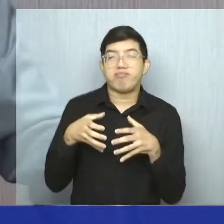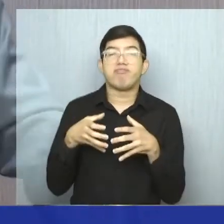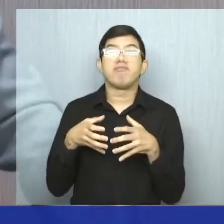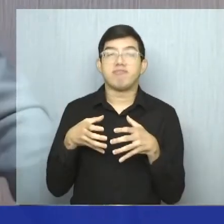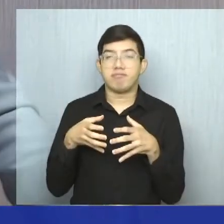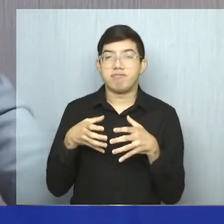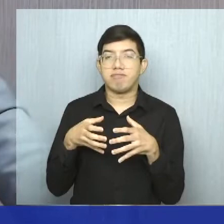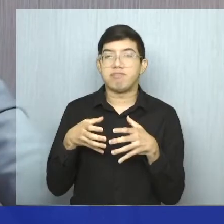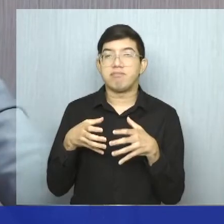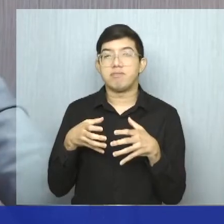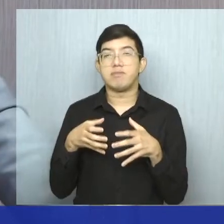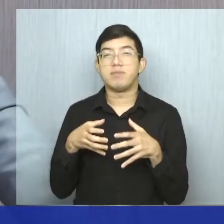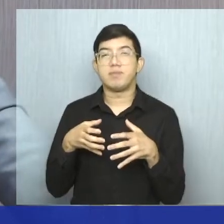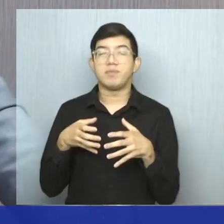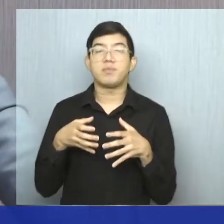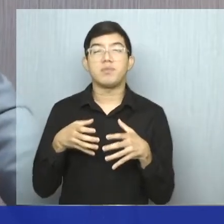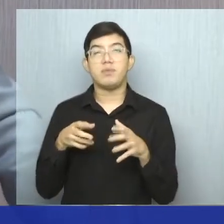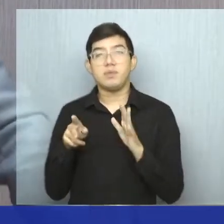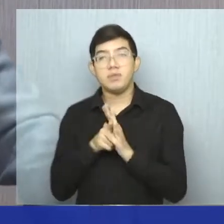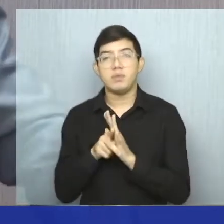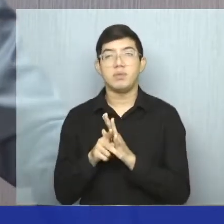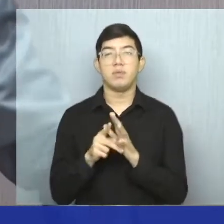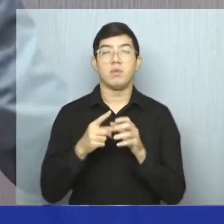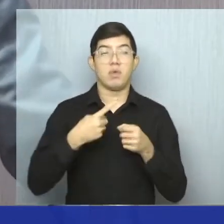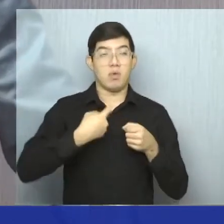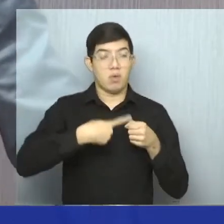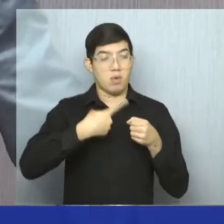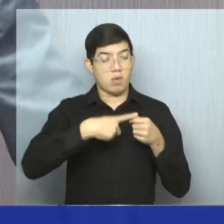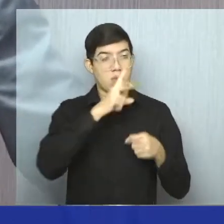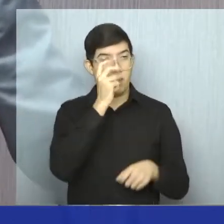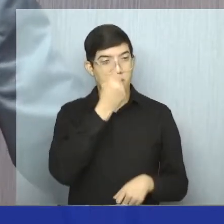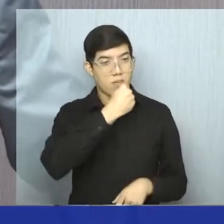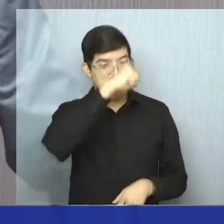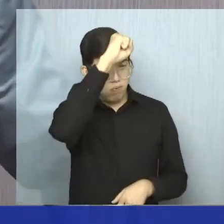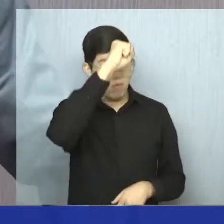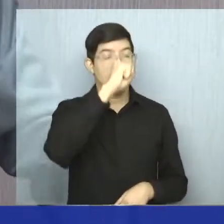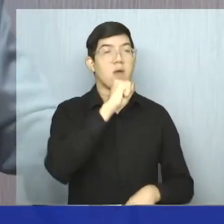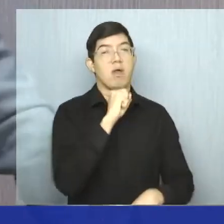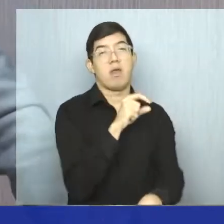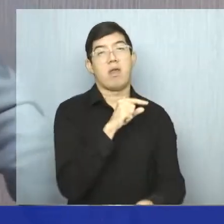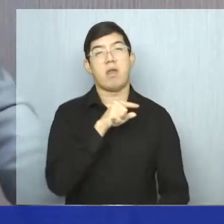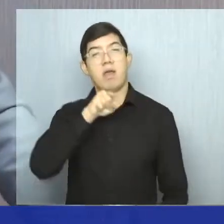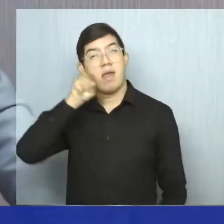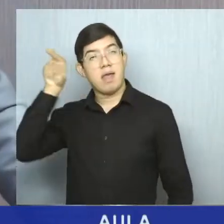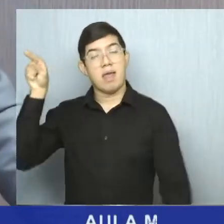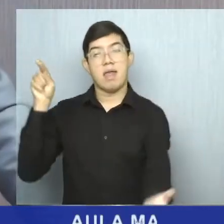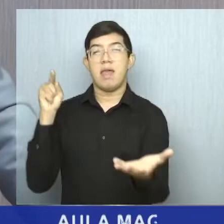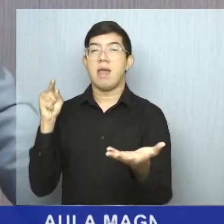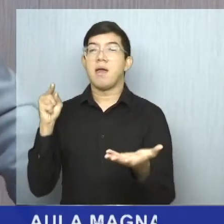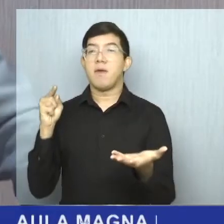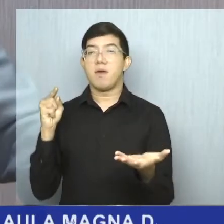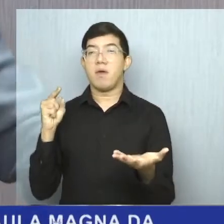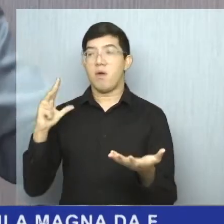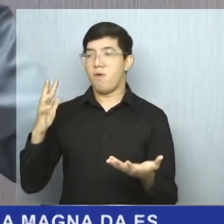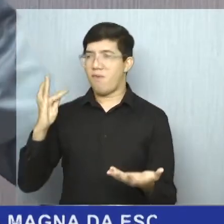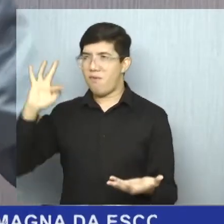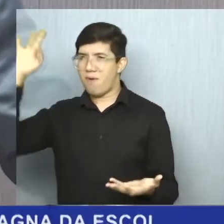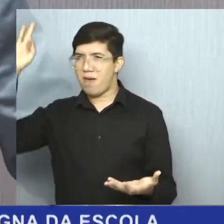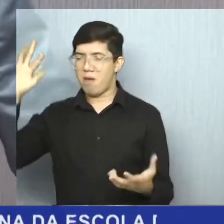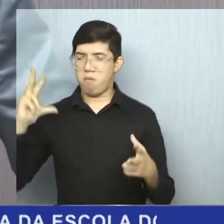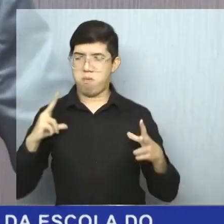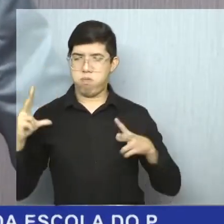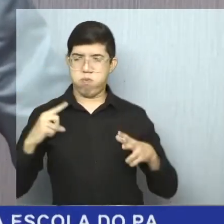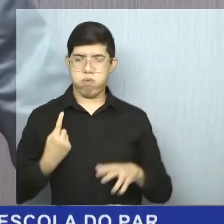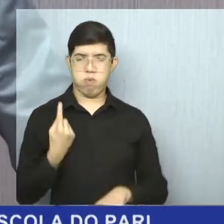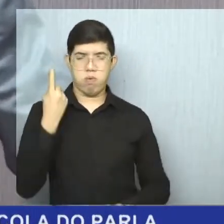sou municipalista, mas o parlamento federal não pode ser um ajuntamento municipalista em que de um orçamento de